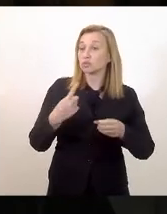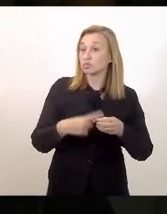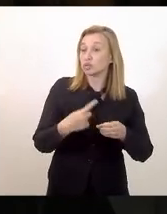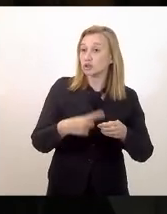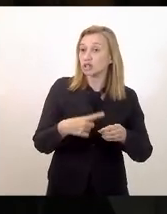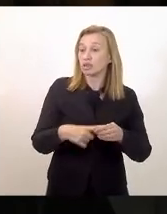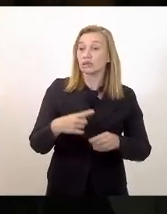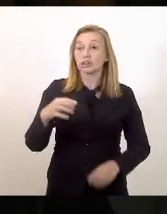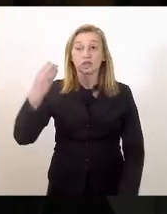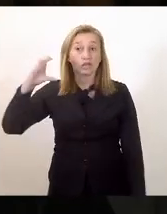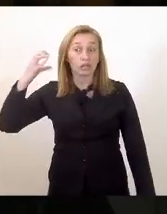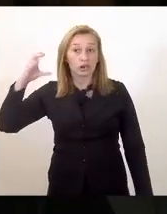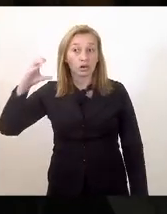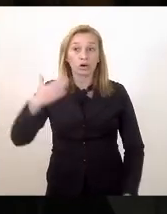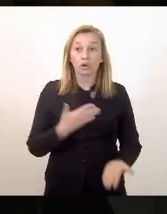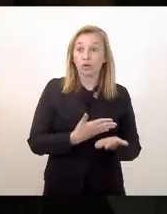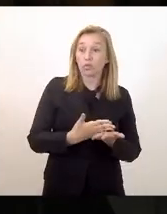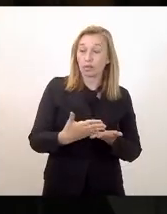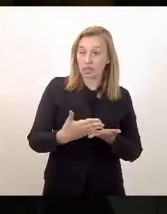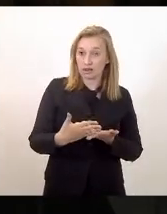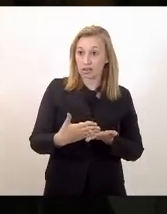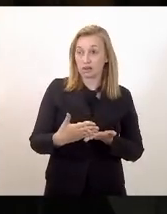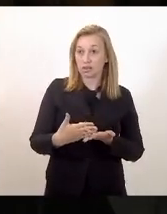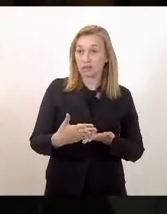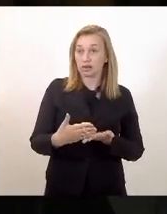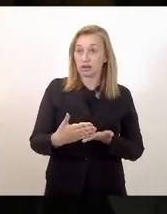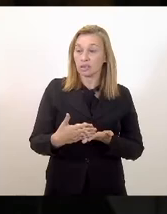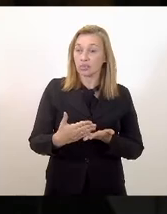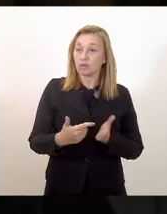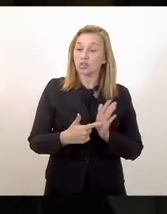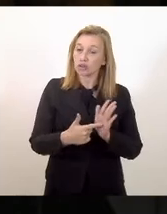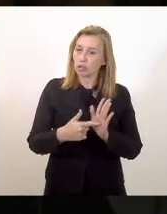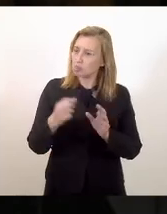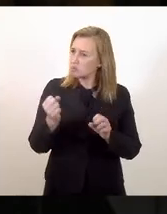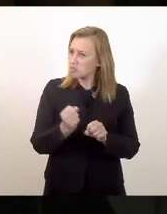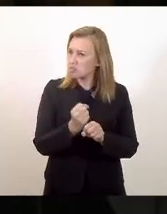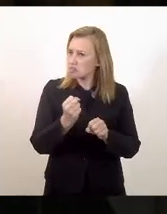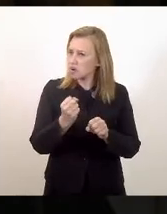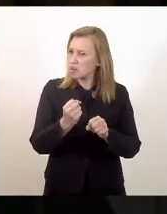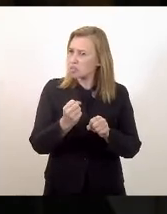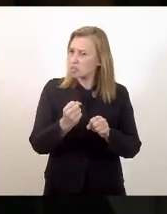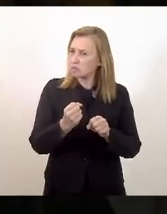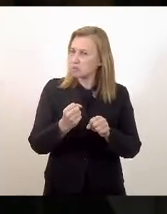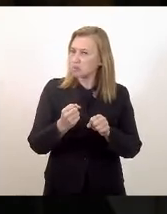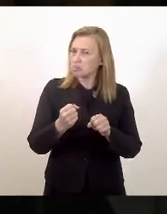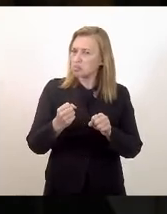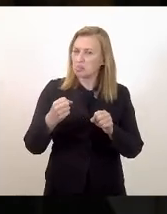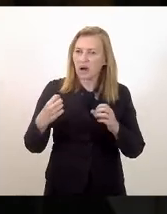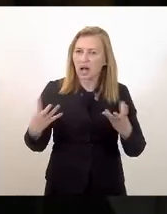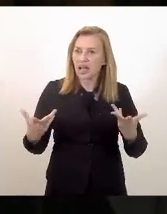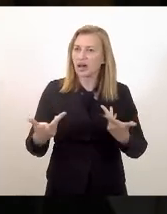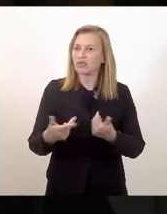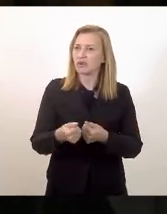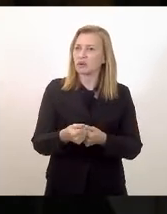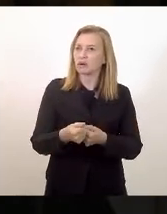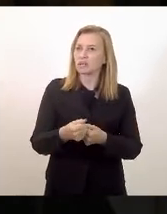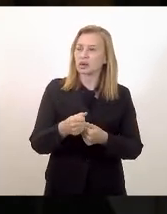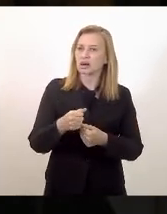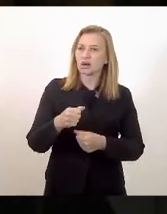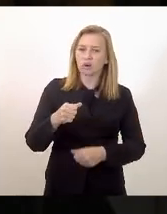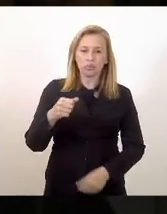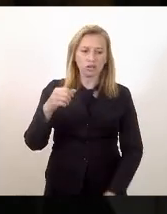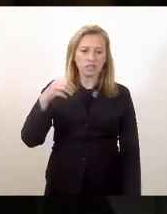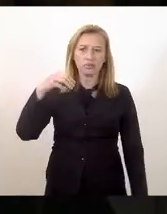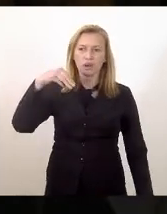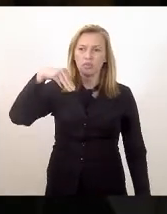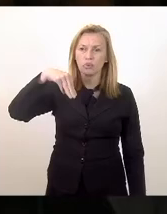autor que começa a se consagrar, autor de uma importante obra intitulada Macumba. A deputada Renata deve conhecer o texto, uma